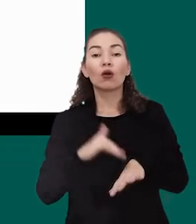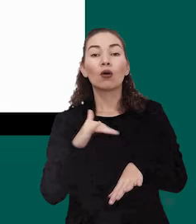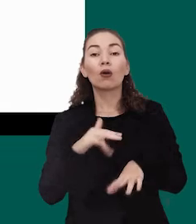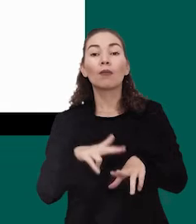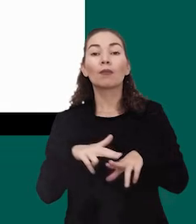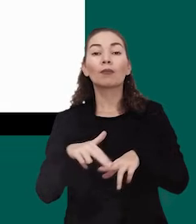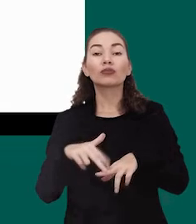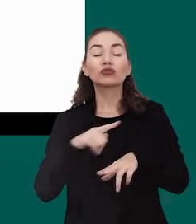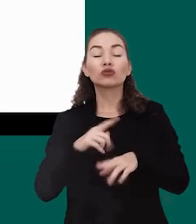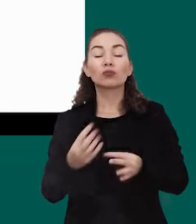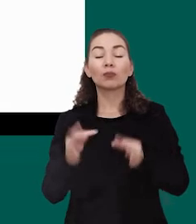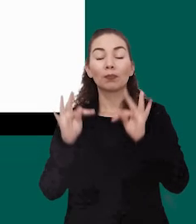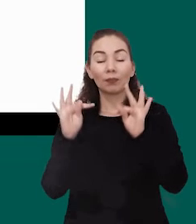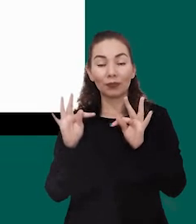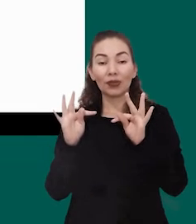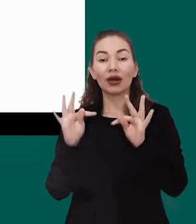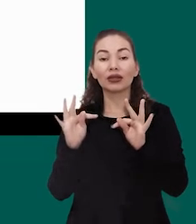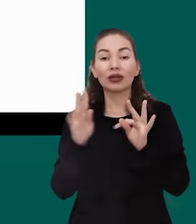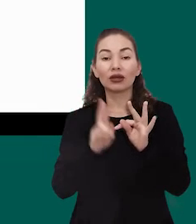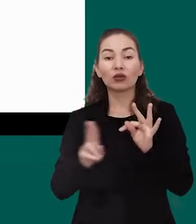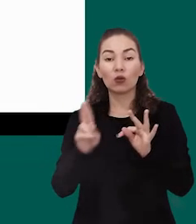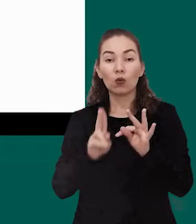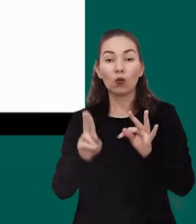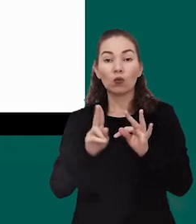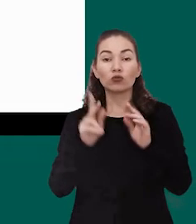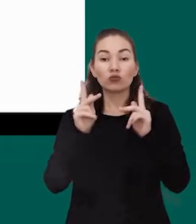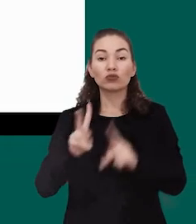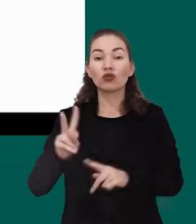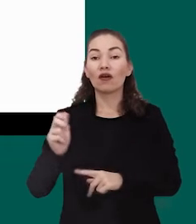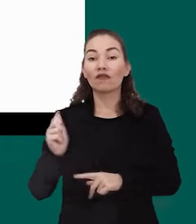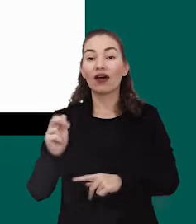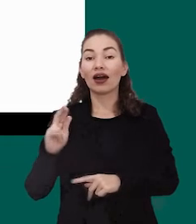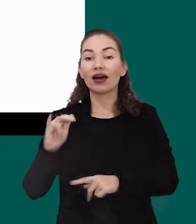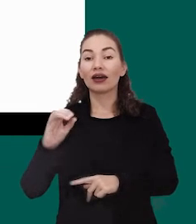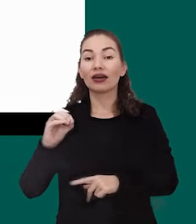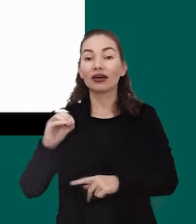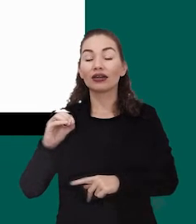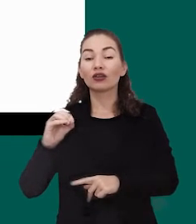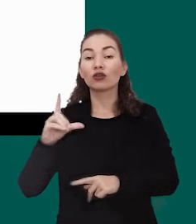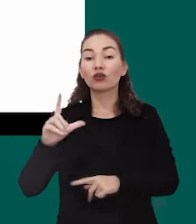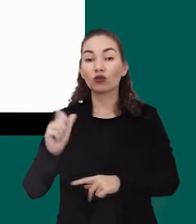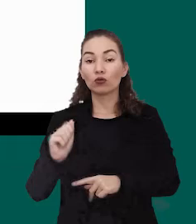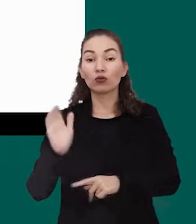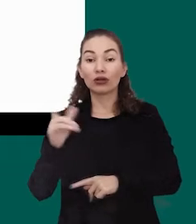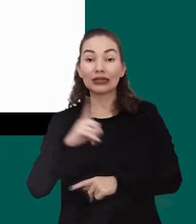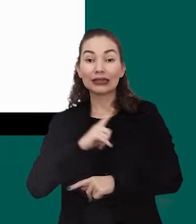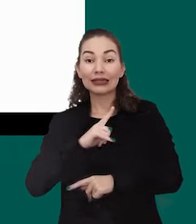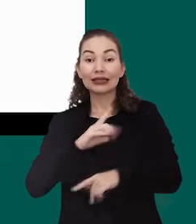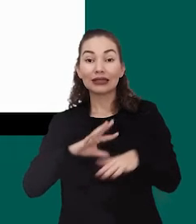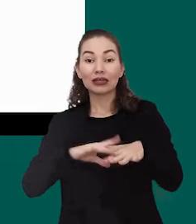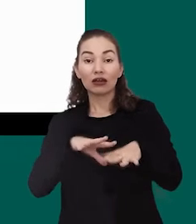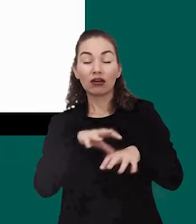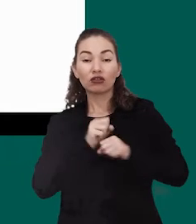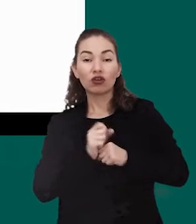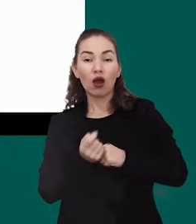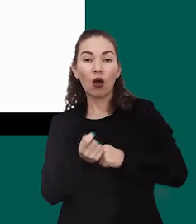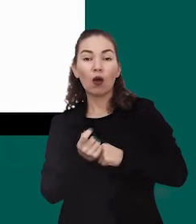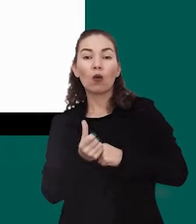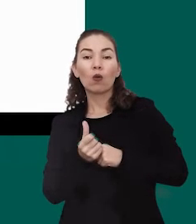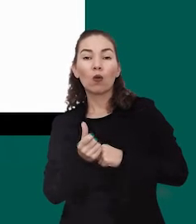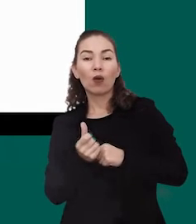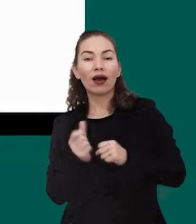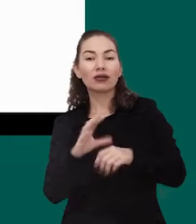uma técnica relacionada a usar pus de humanos com varíola, né? Então, pegava um humano que estava já na fase de recuperação da varíola, que era uma